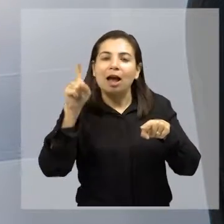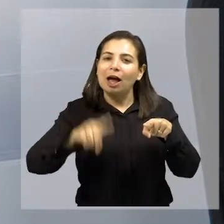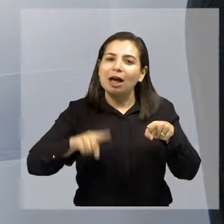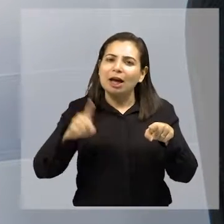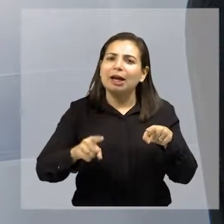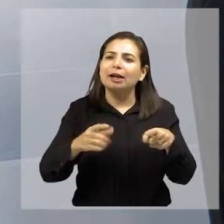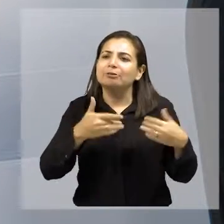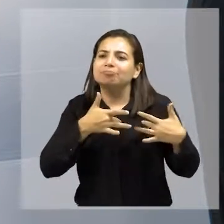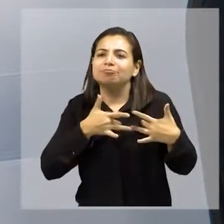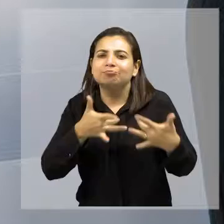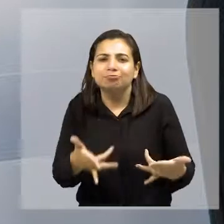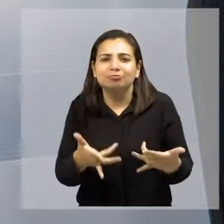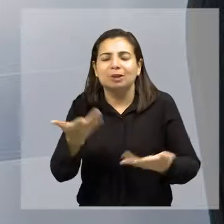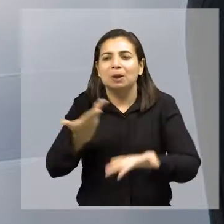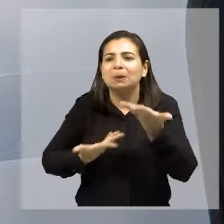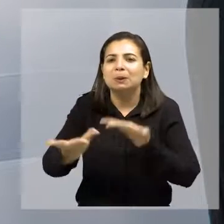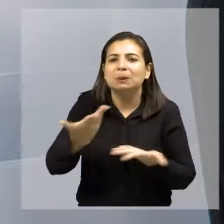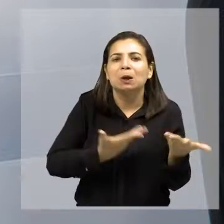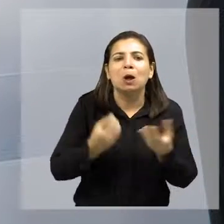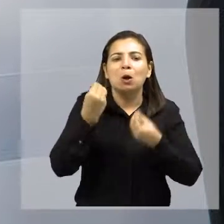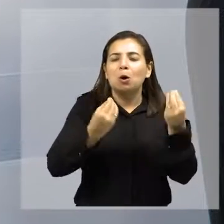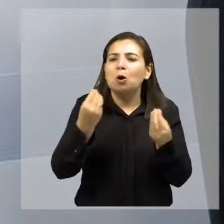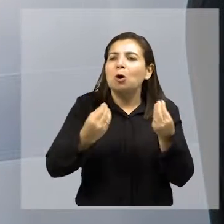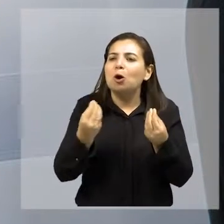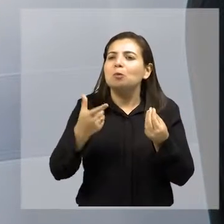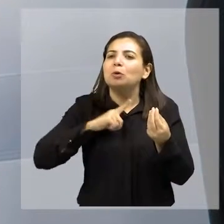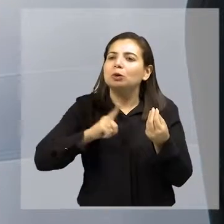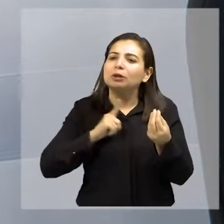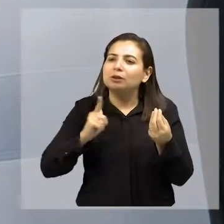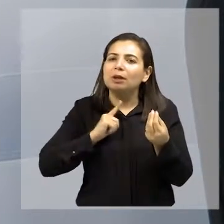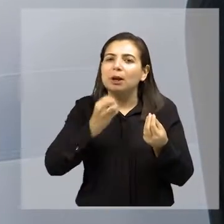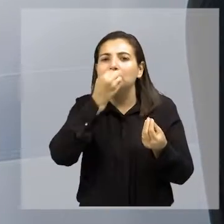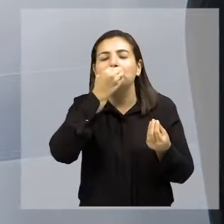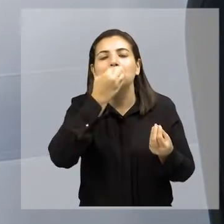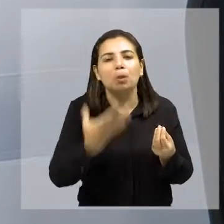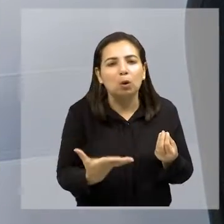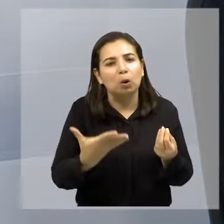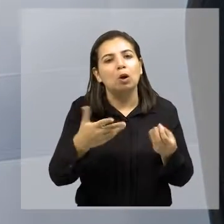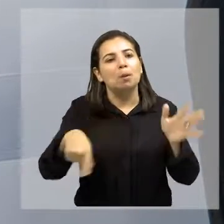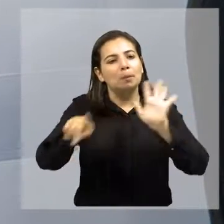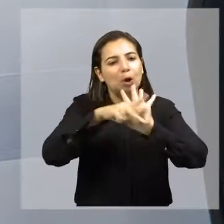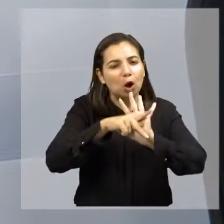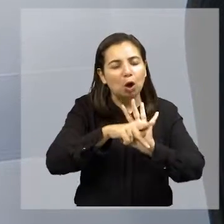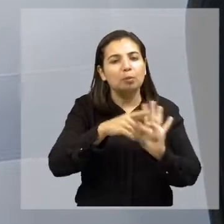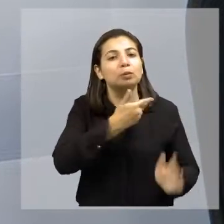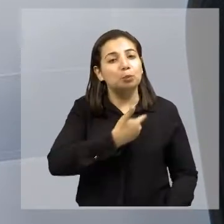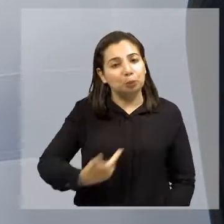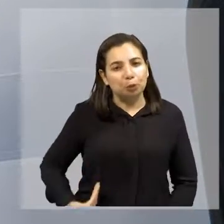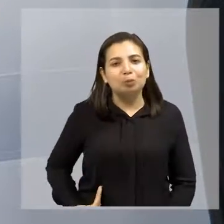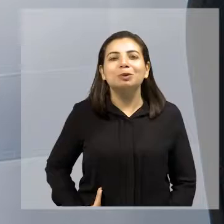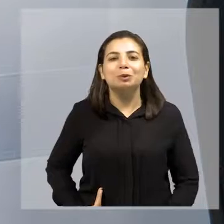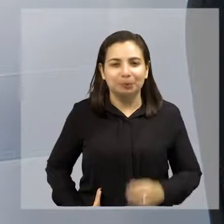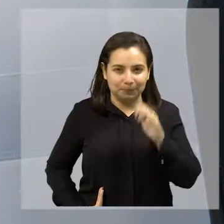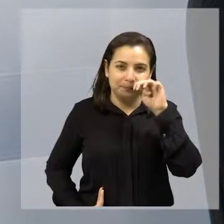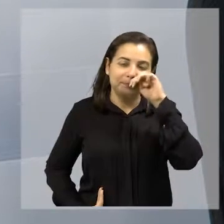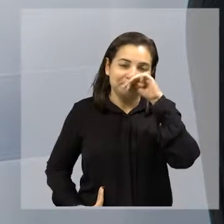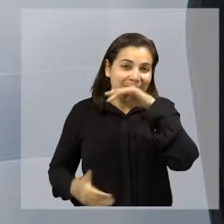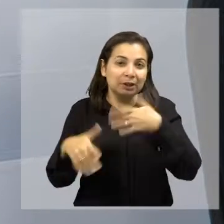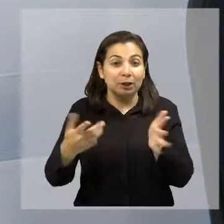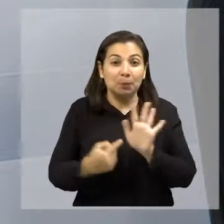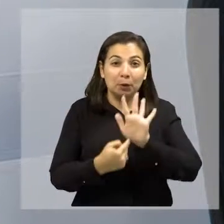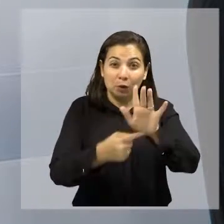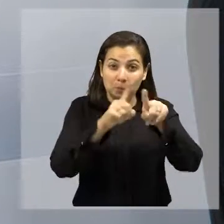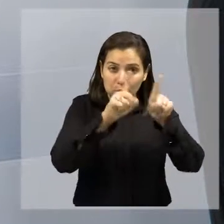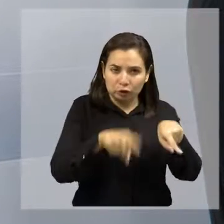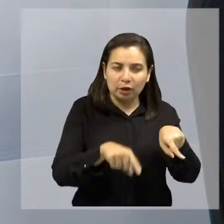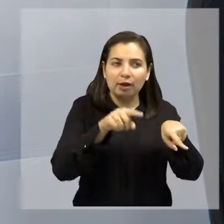do compartilhamento, da propriedade coletiva, do bem público. Eu lembro que quando nós apresentamos o projeto aqui como